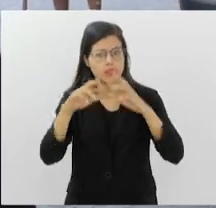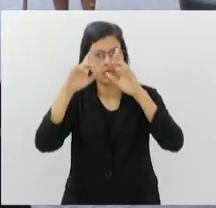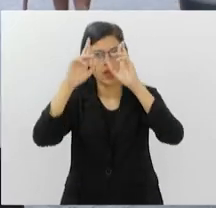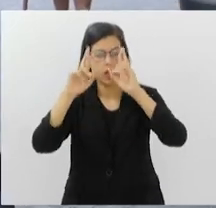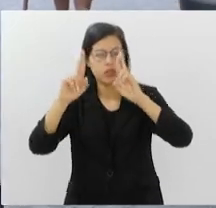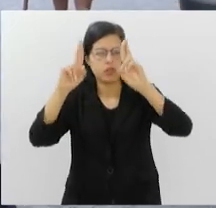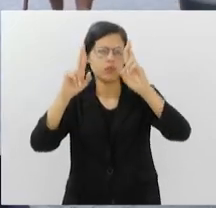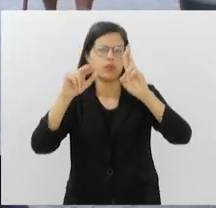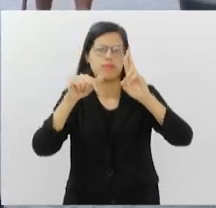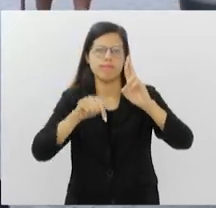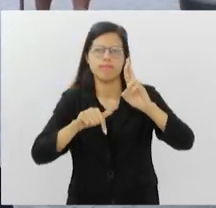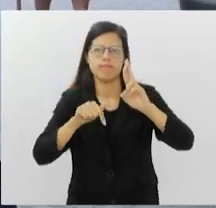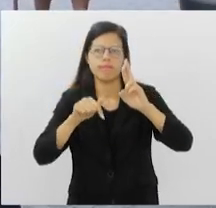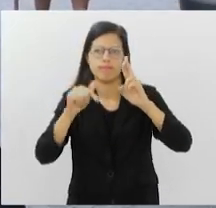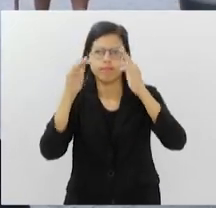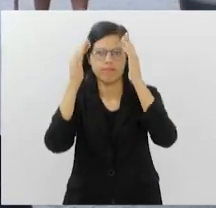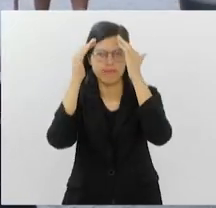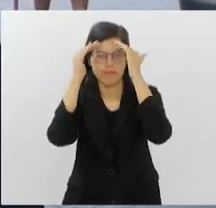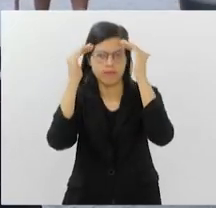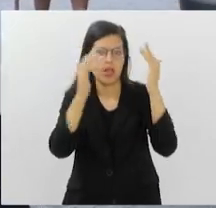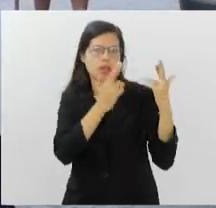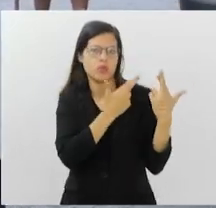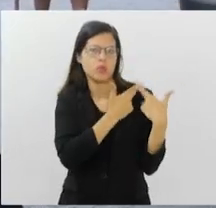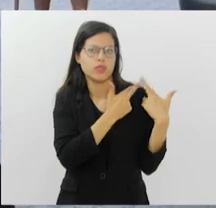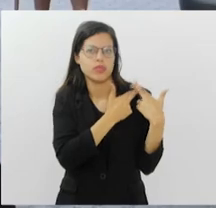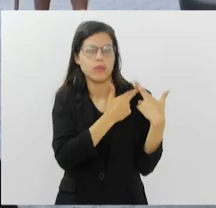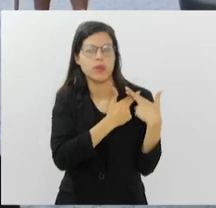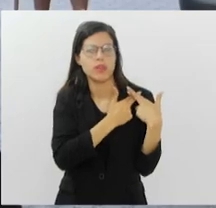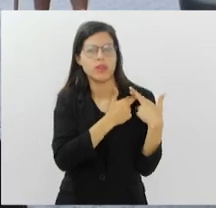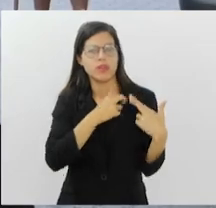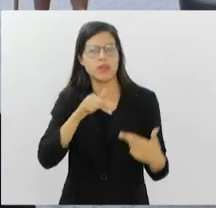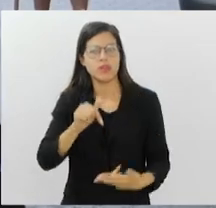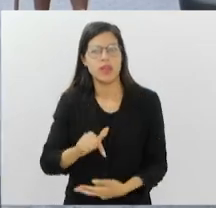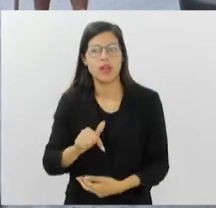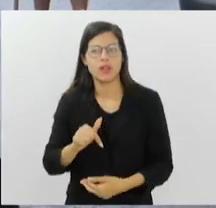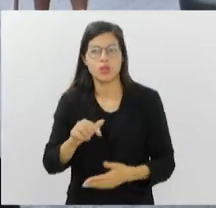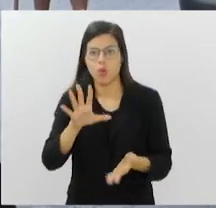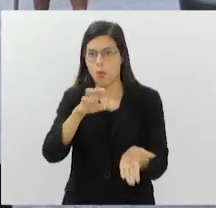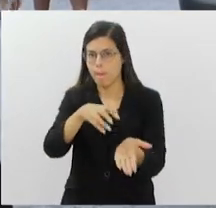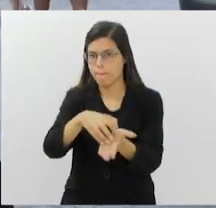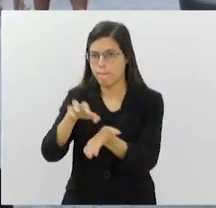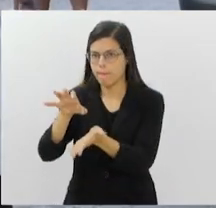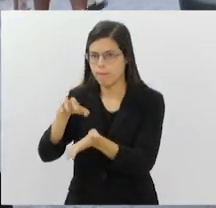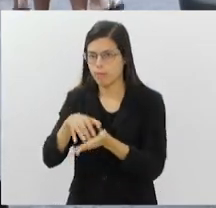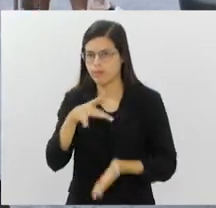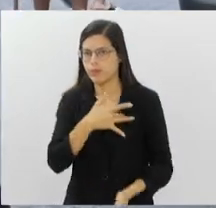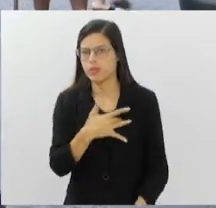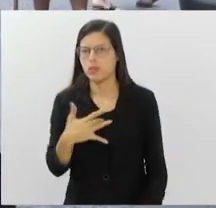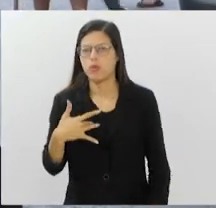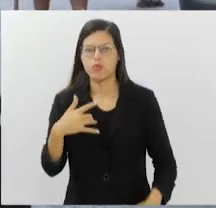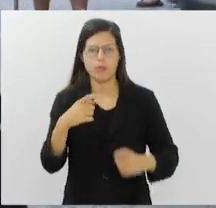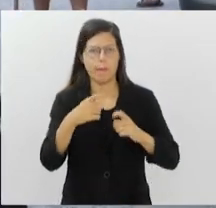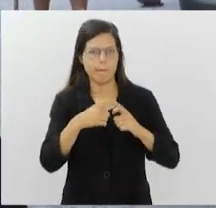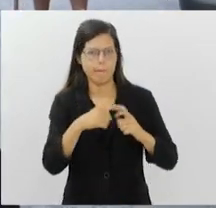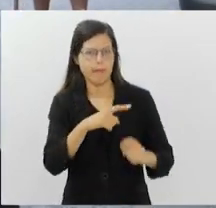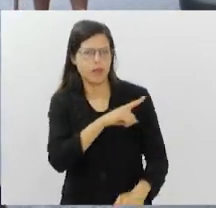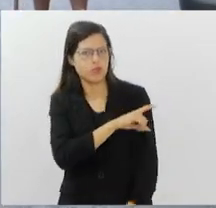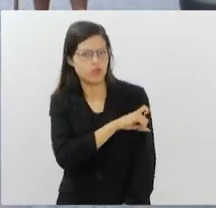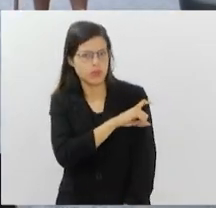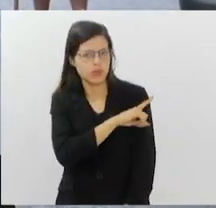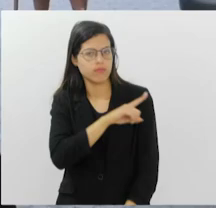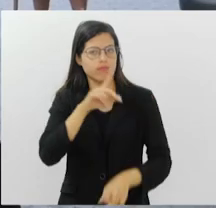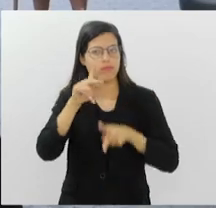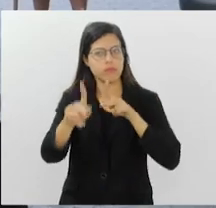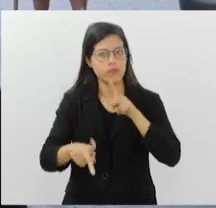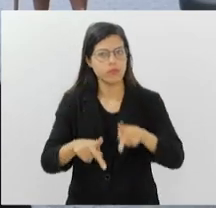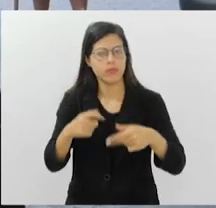responsabilidade. A nossa ponta, o nosso posto de saúde, os médicos, os enfermeiros e a população tem